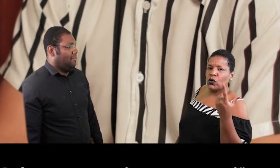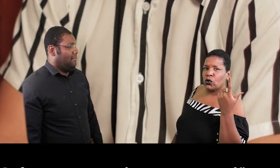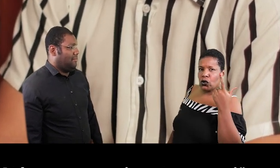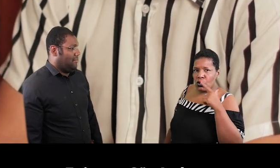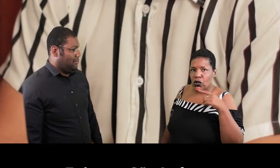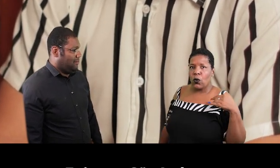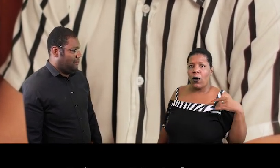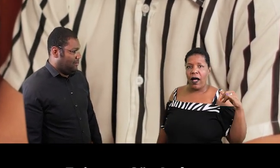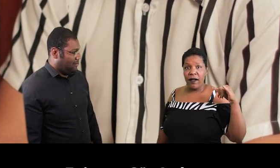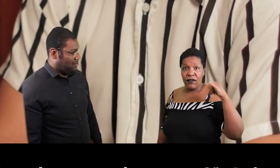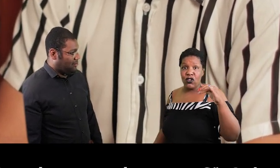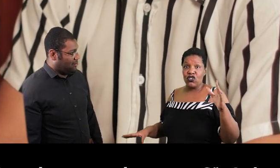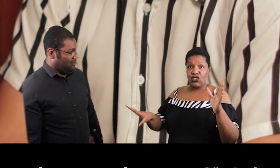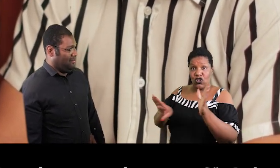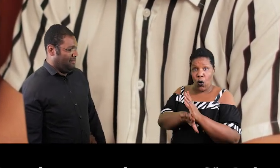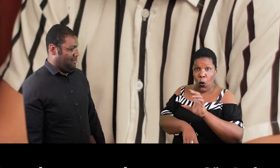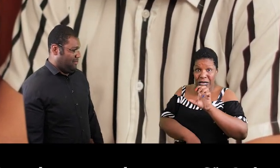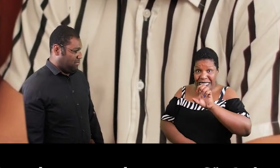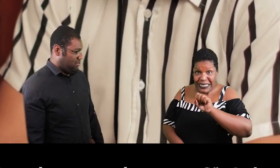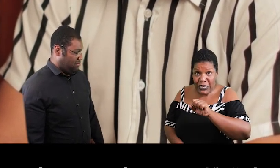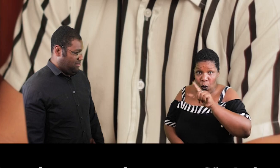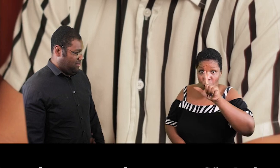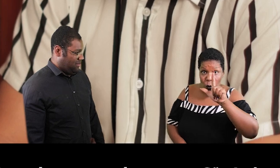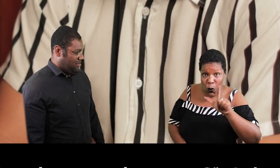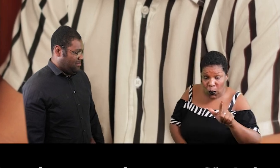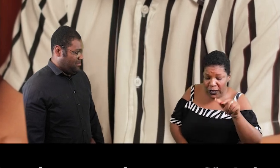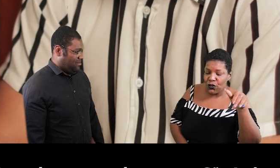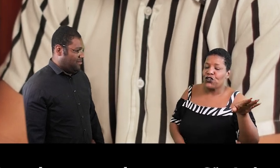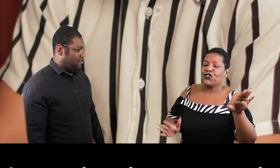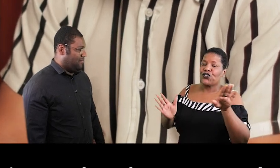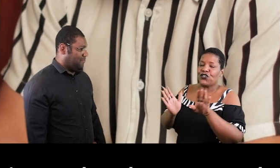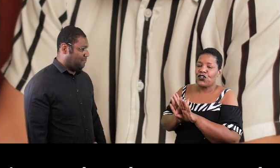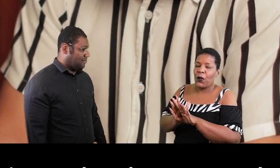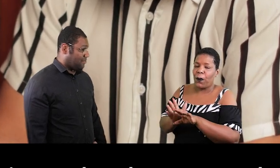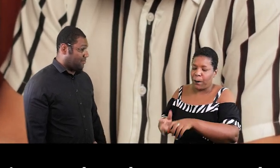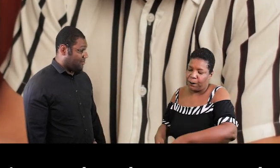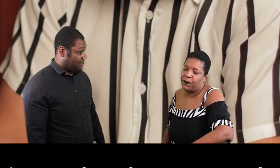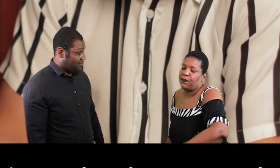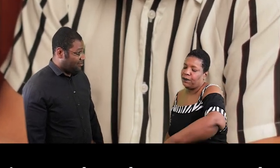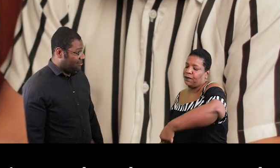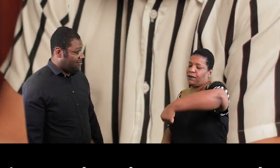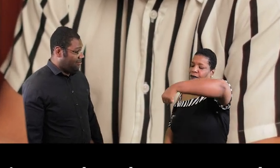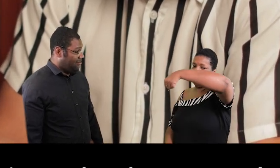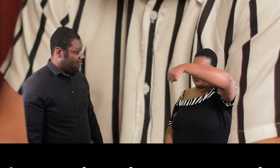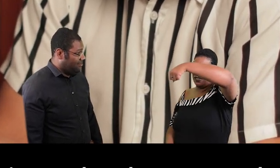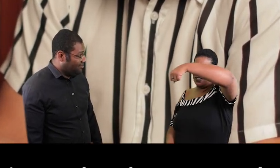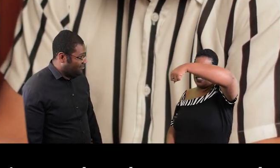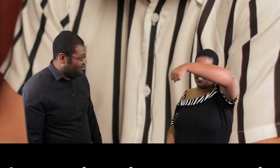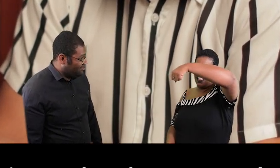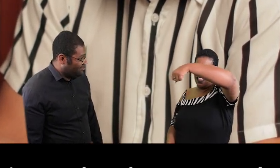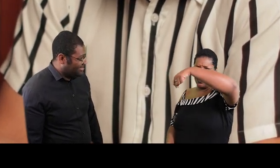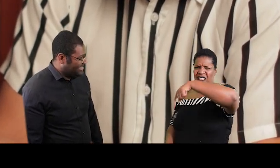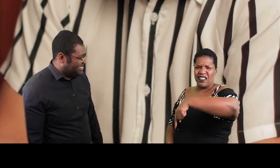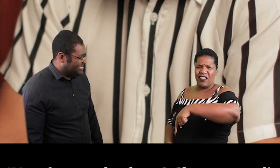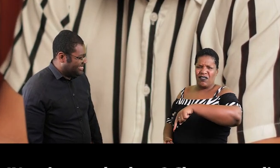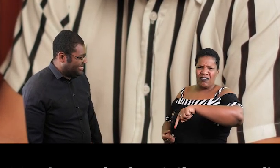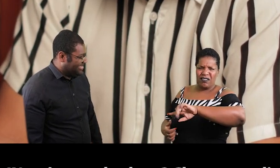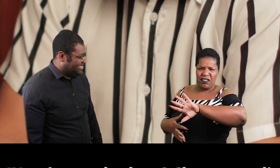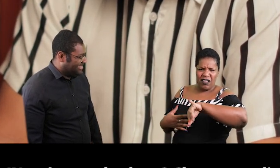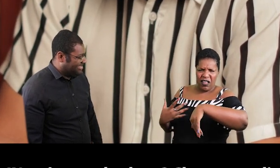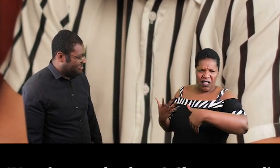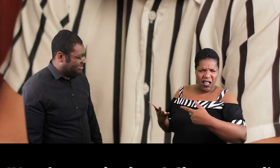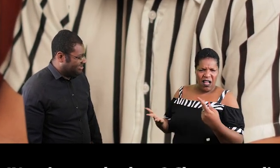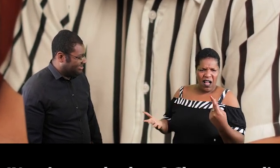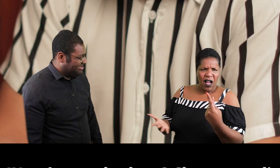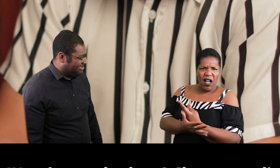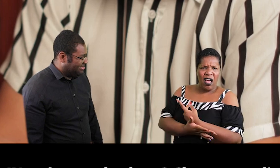no avião, foi pra São Luís. Quando a gente chegou em São Luís, abriu o case do surdo, tava rasgado. Nossa. E a gente, cara,